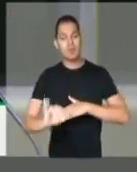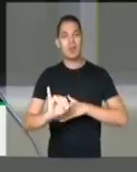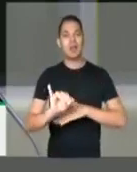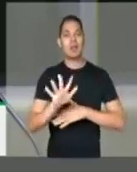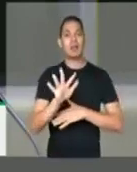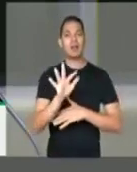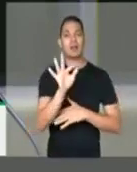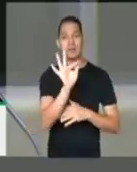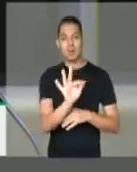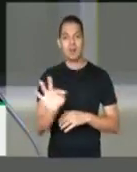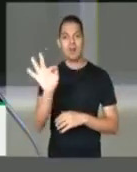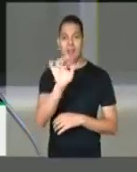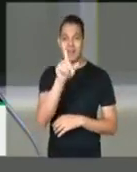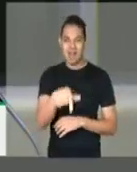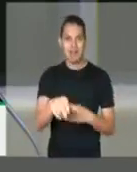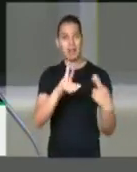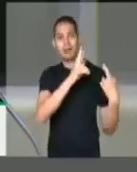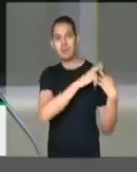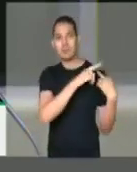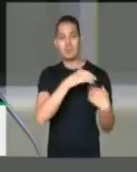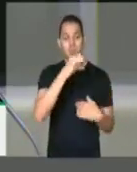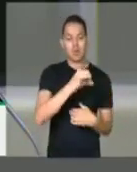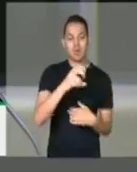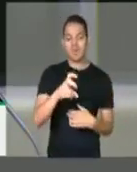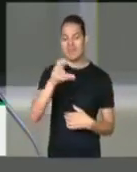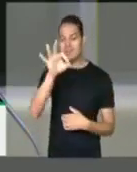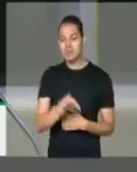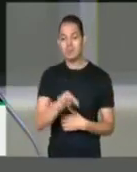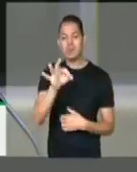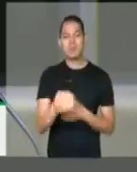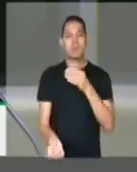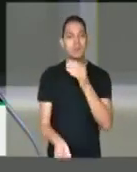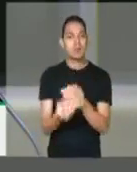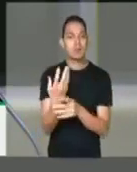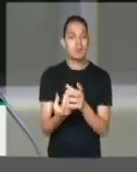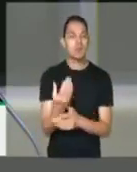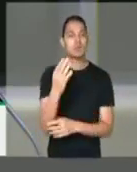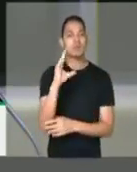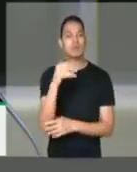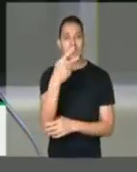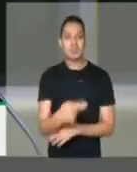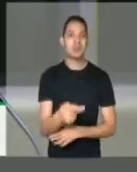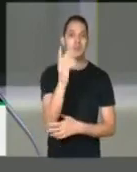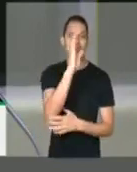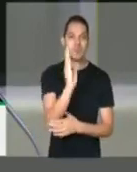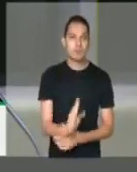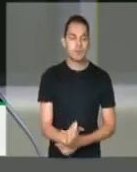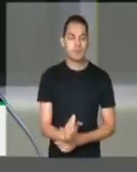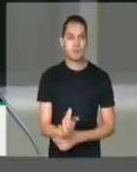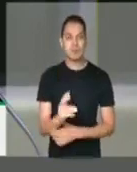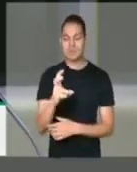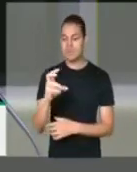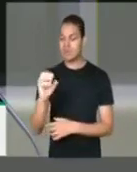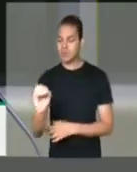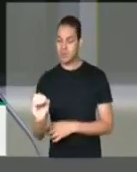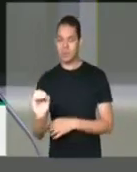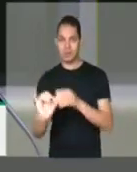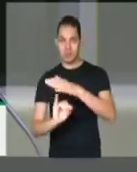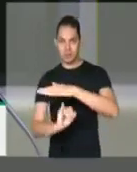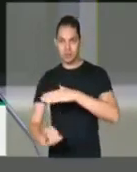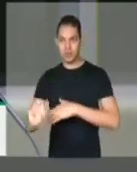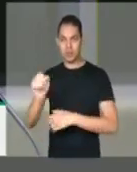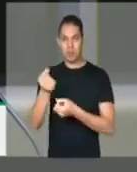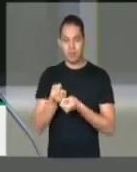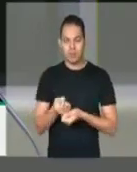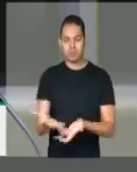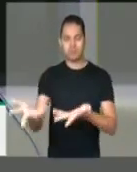São as instituições federais as responsáveis por 95% da produção científica no Brasil. Das 50 instituições que mais